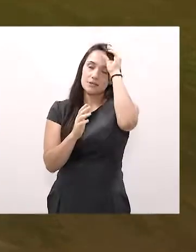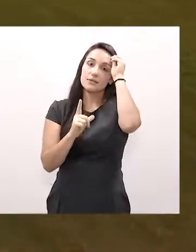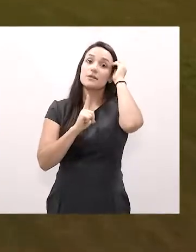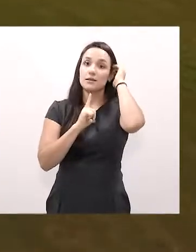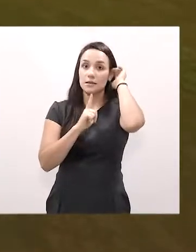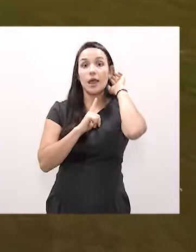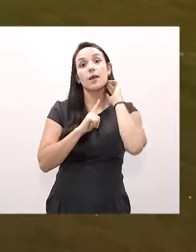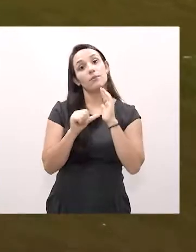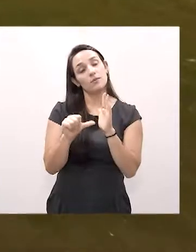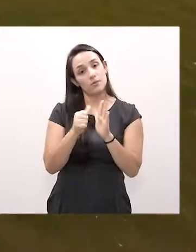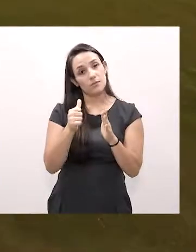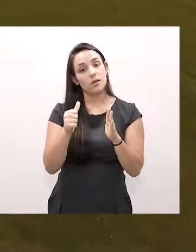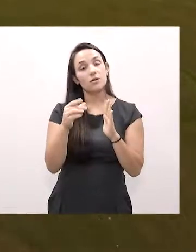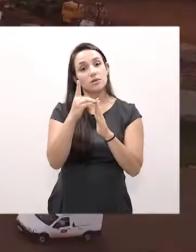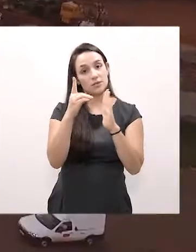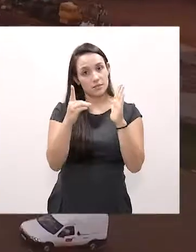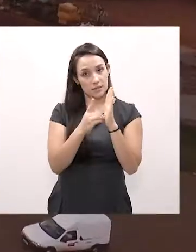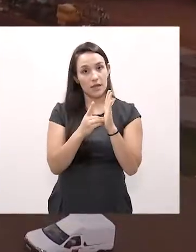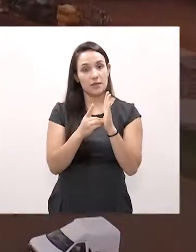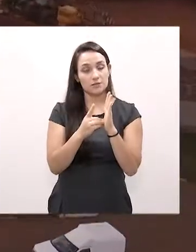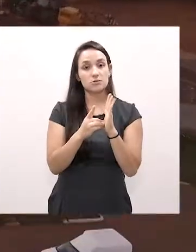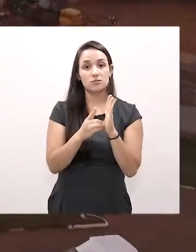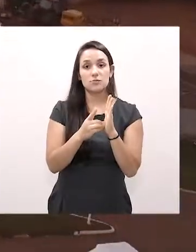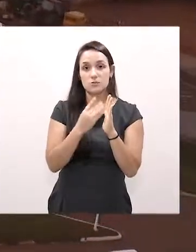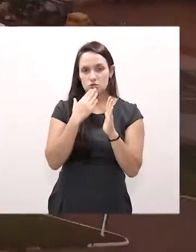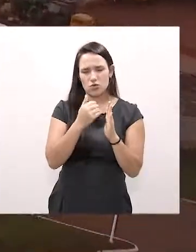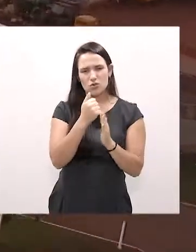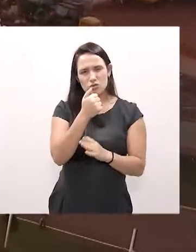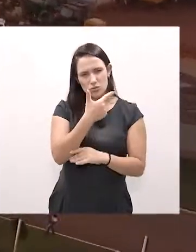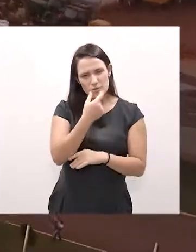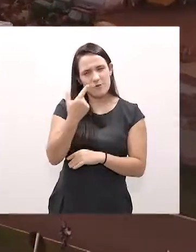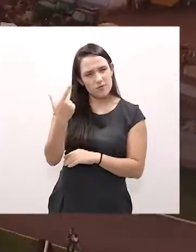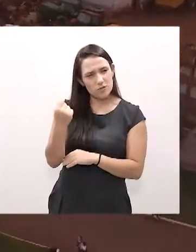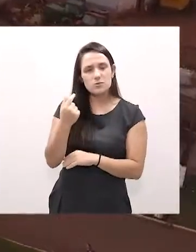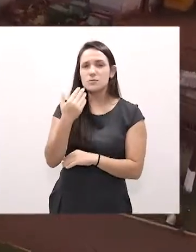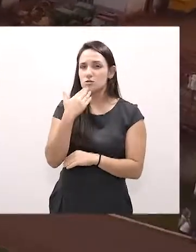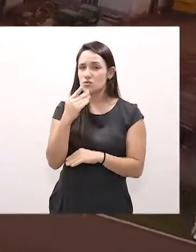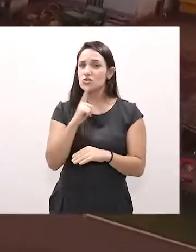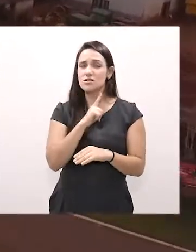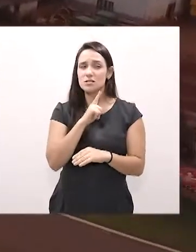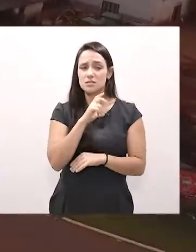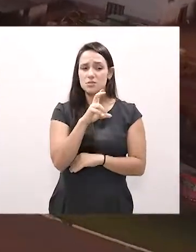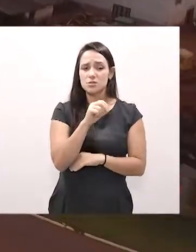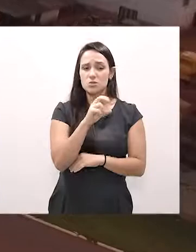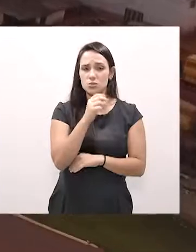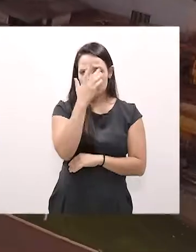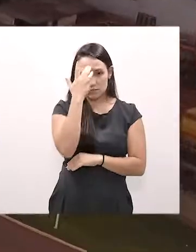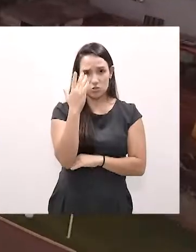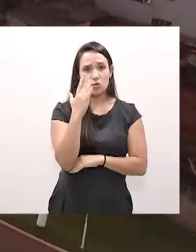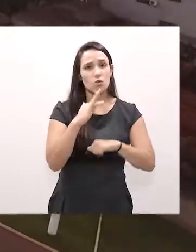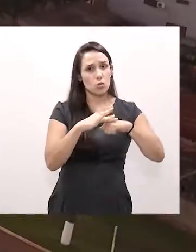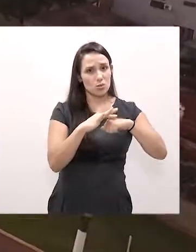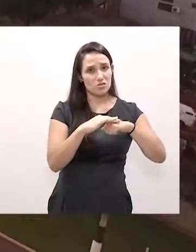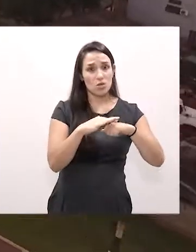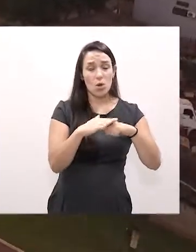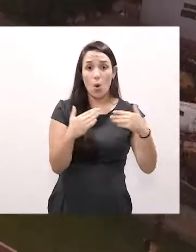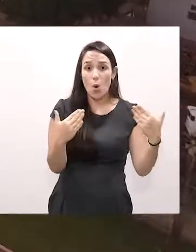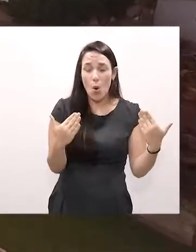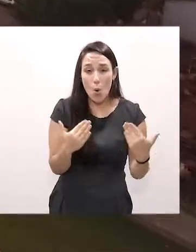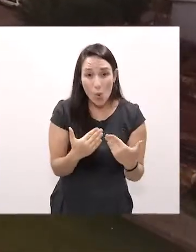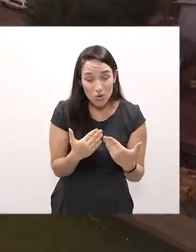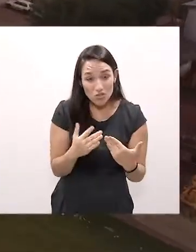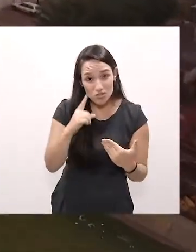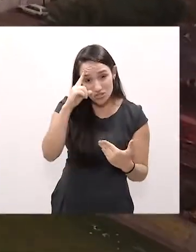publicado o primeiro decreto legislativo, o município de Ponta Porã registrava 50 casos confirmados de